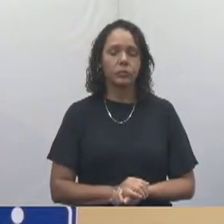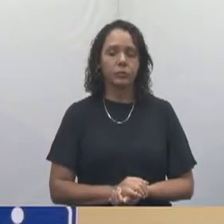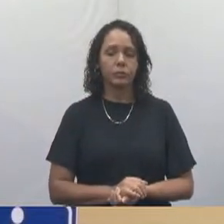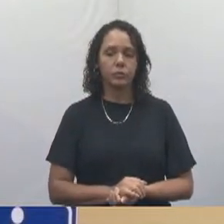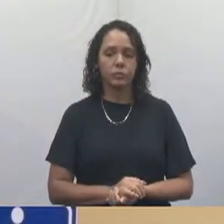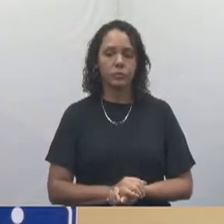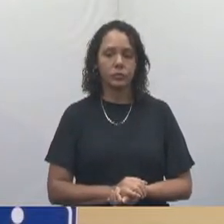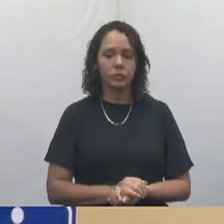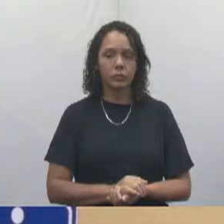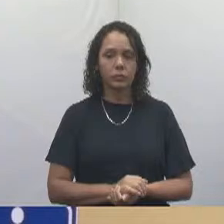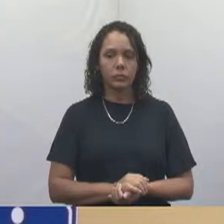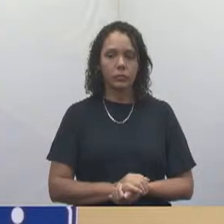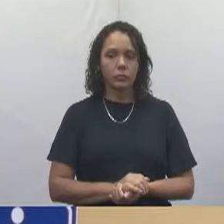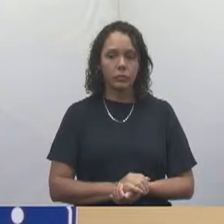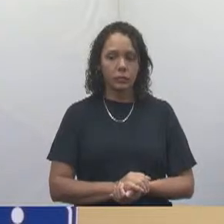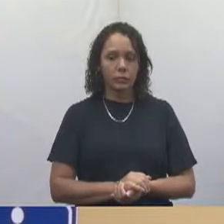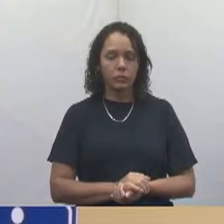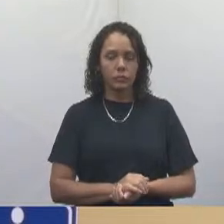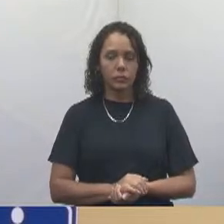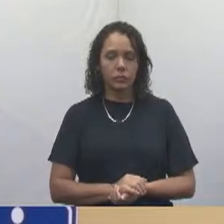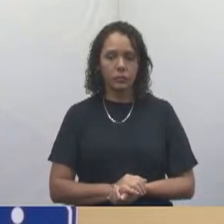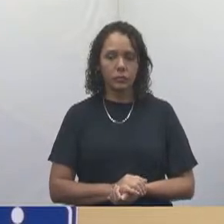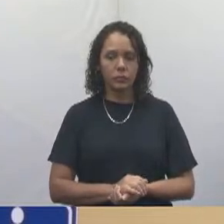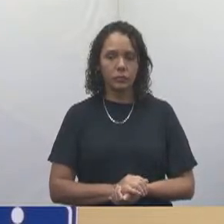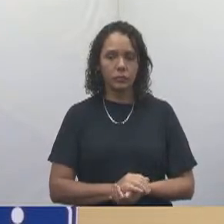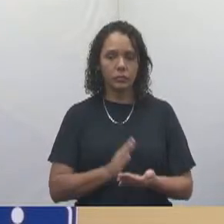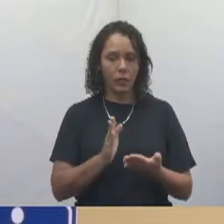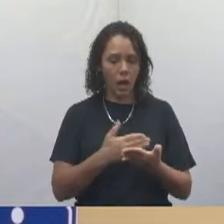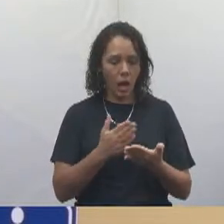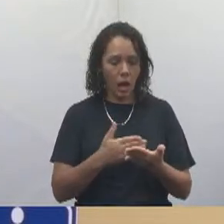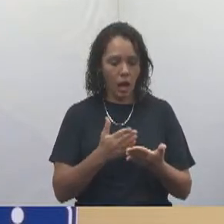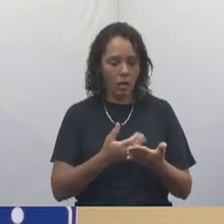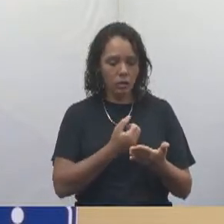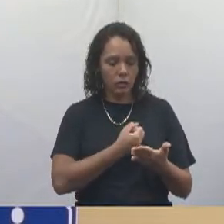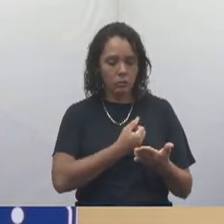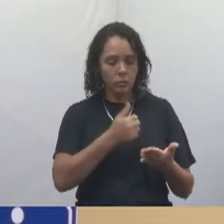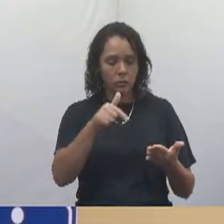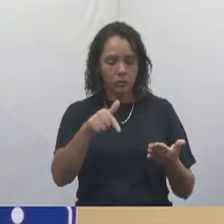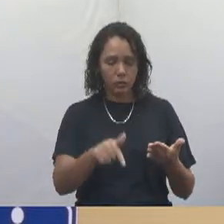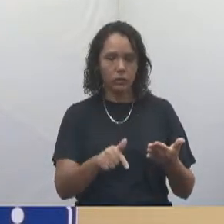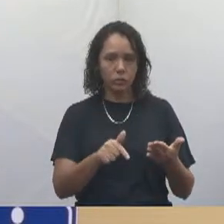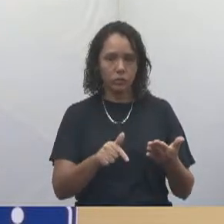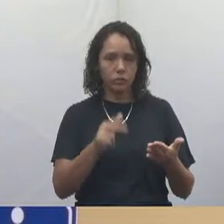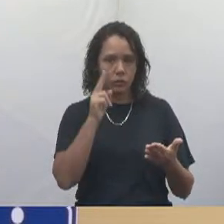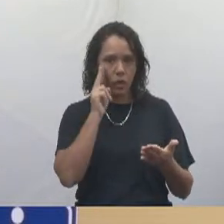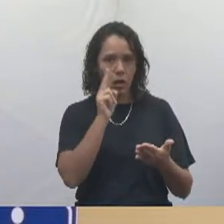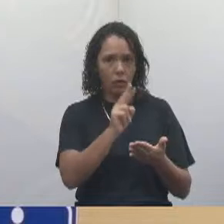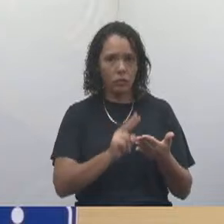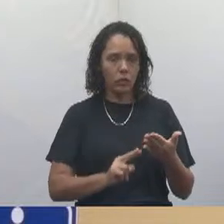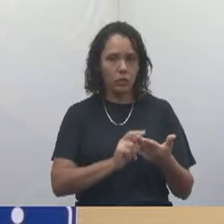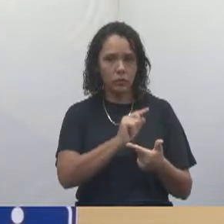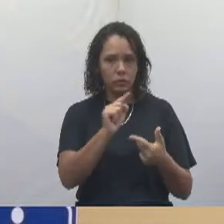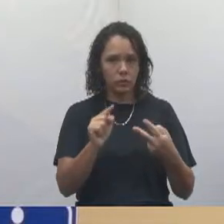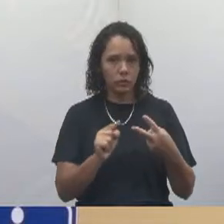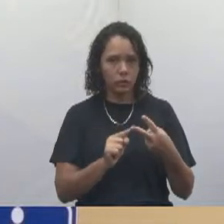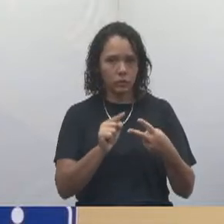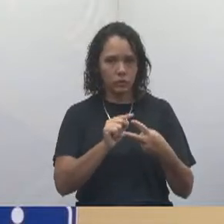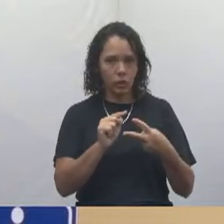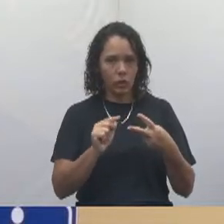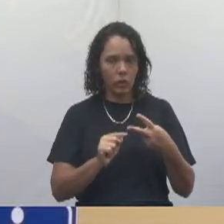Está aqui na página 7. E eu vou me ater a 2